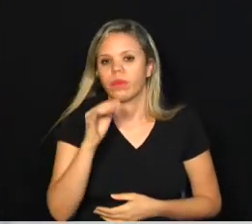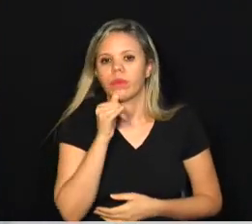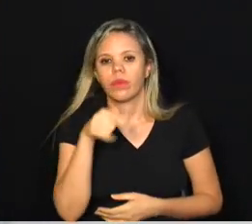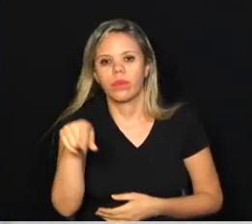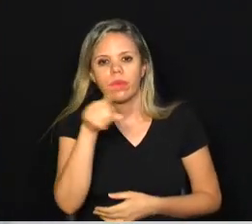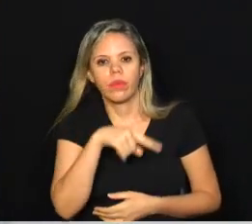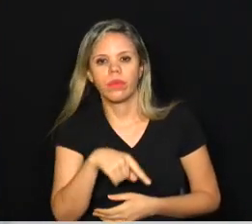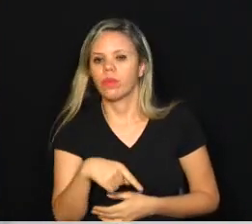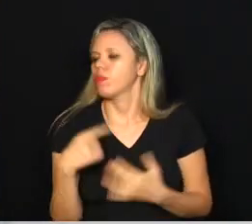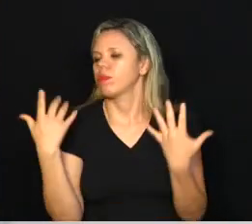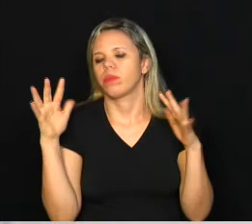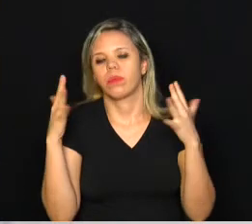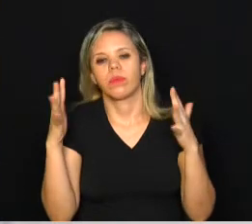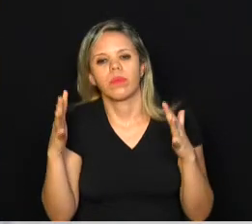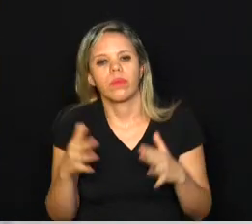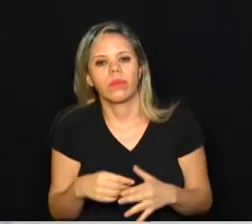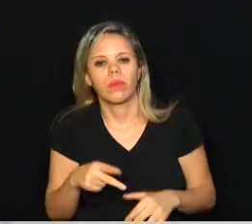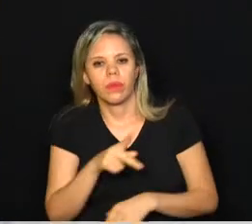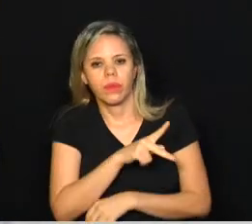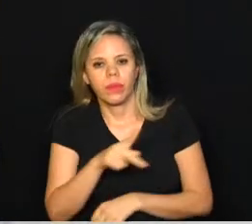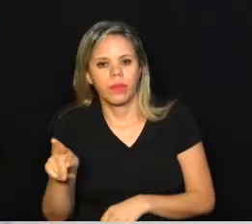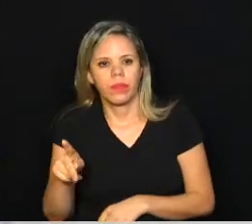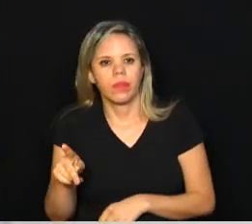e parabenizar pela presidência aí